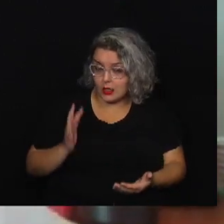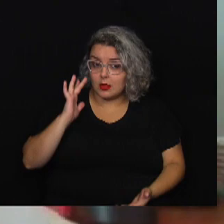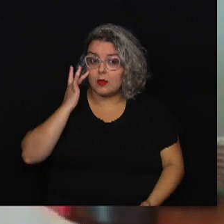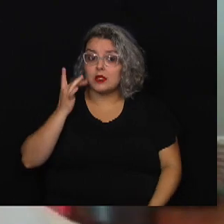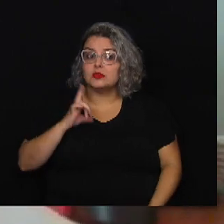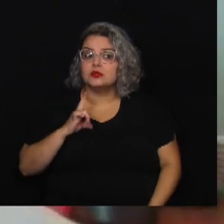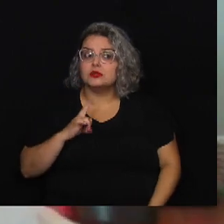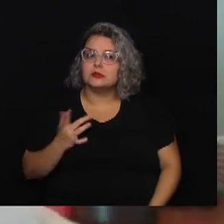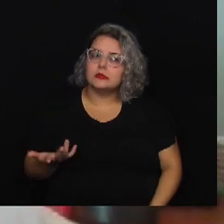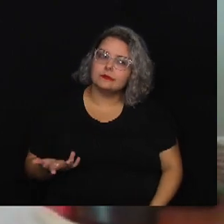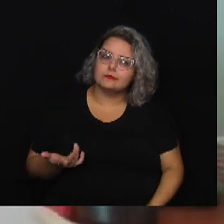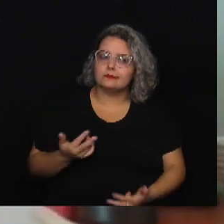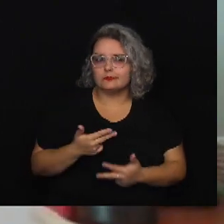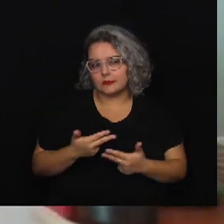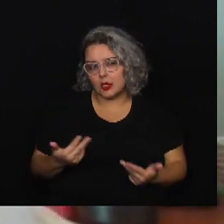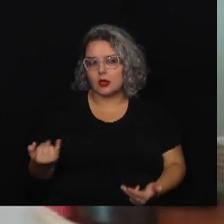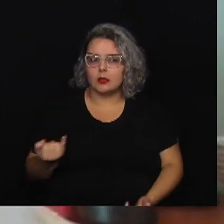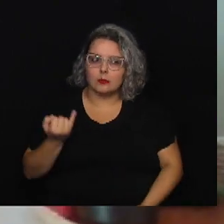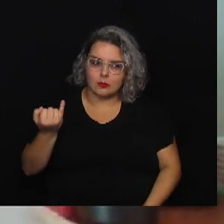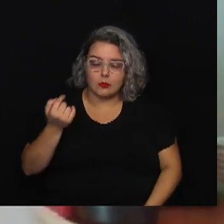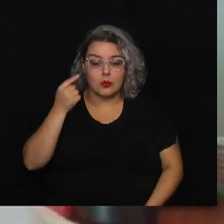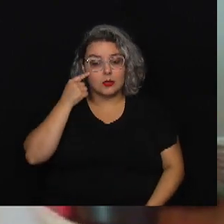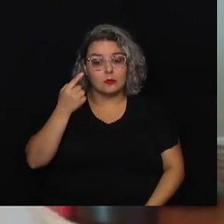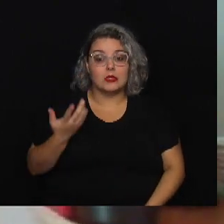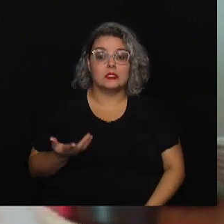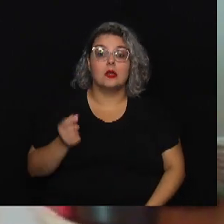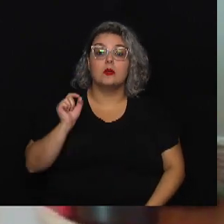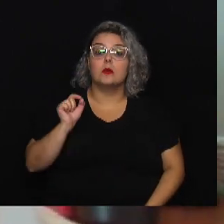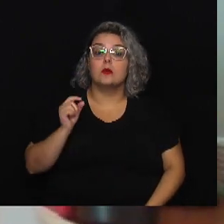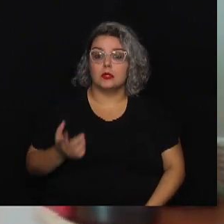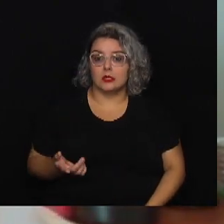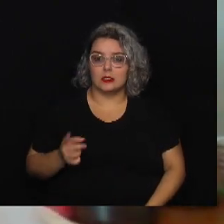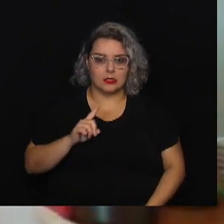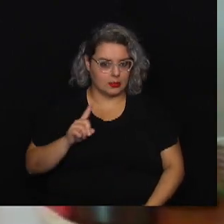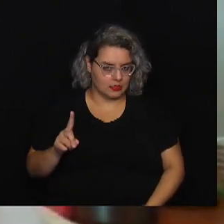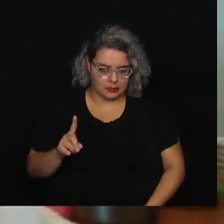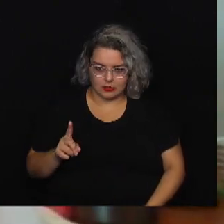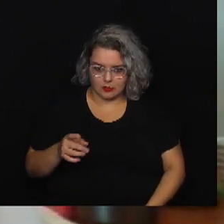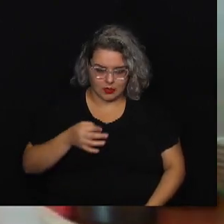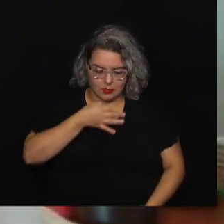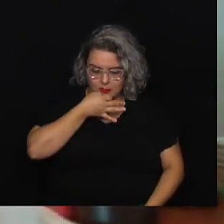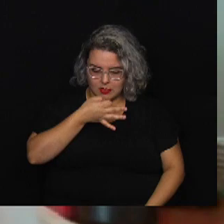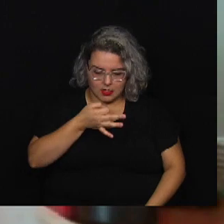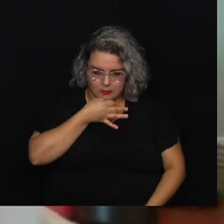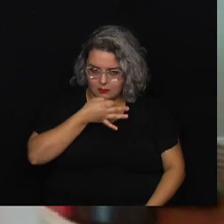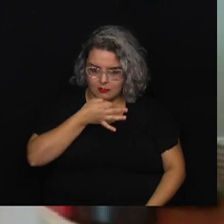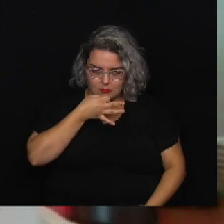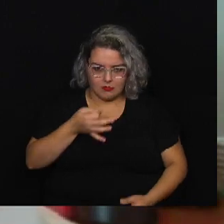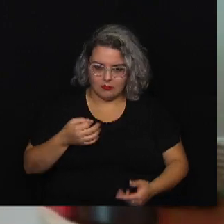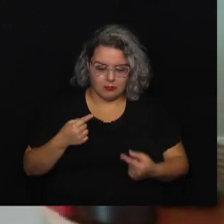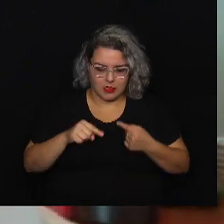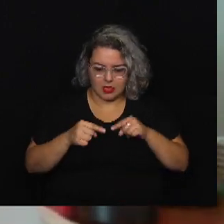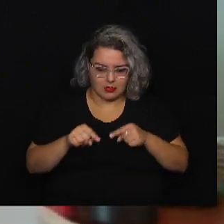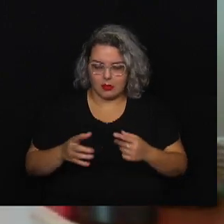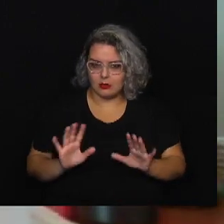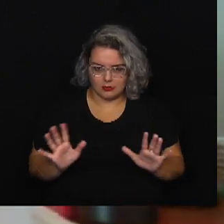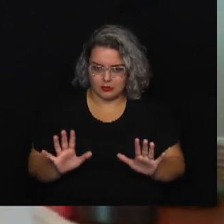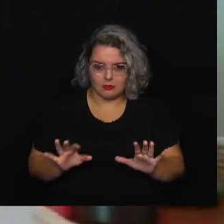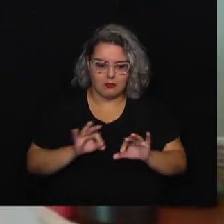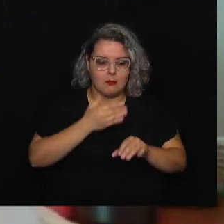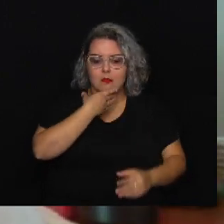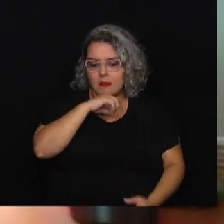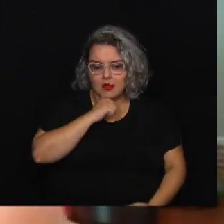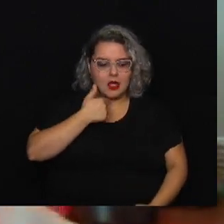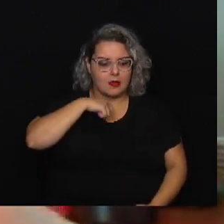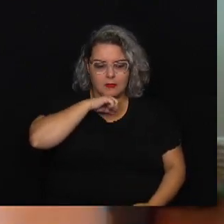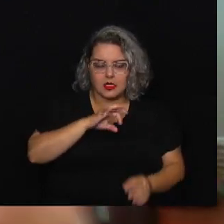que talvez seja importante a gente pensar, e não é uma crítica a pai, mãe, família, mas